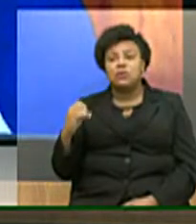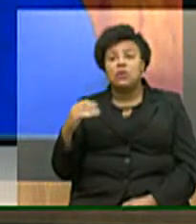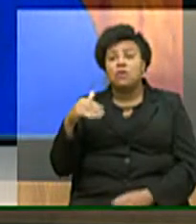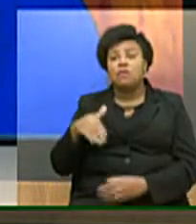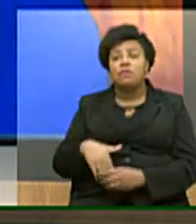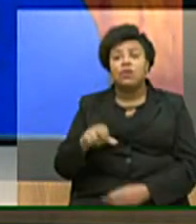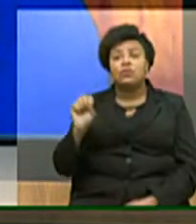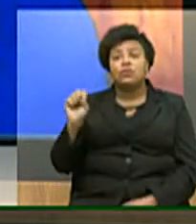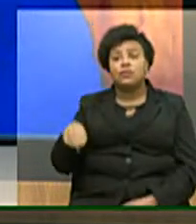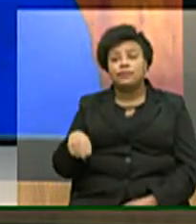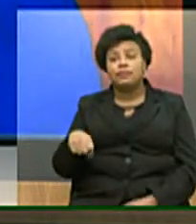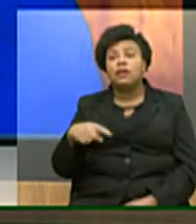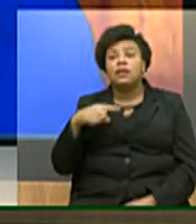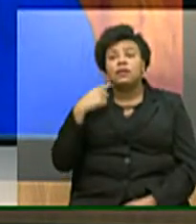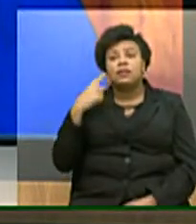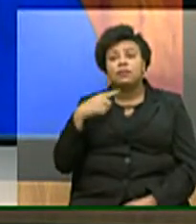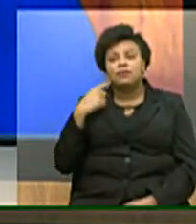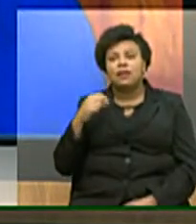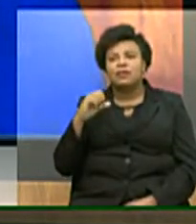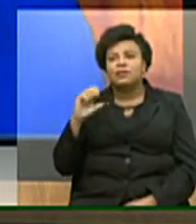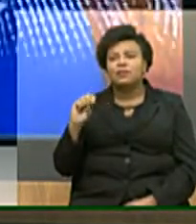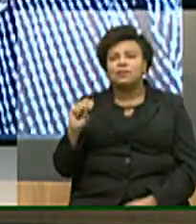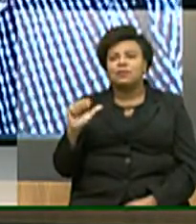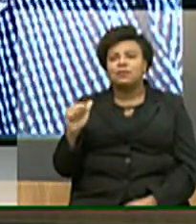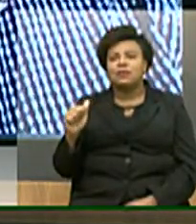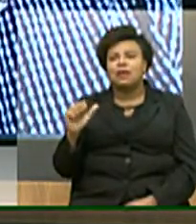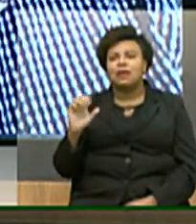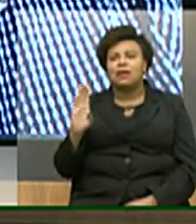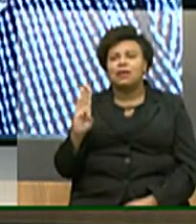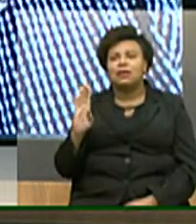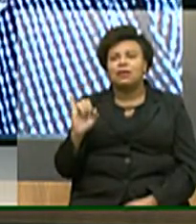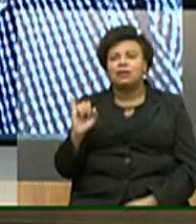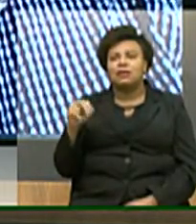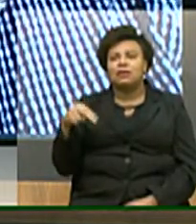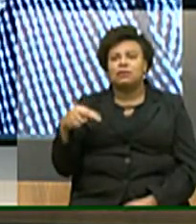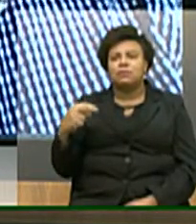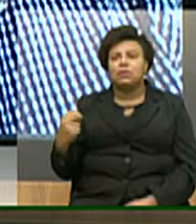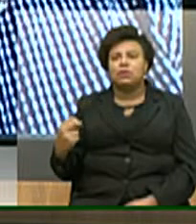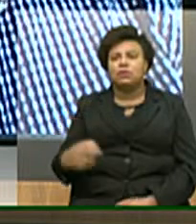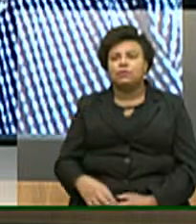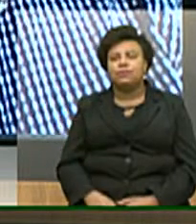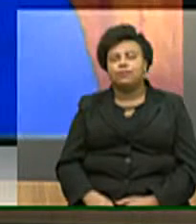Voto sim, presidente. Deputado Elisandro Sabino.